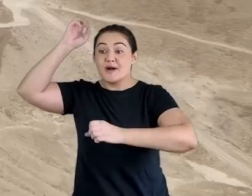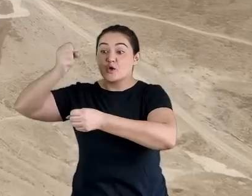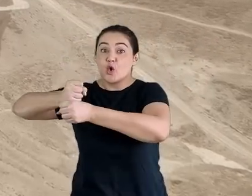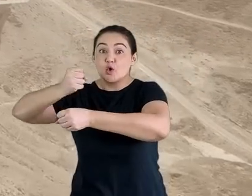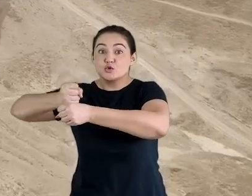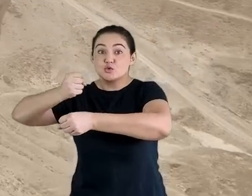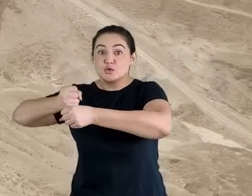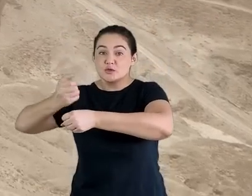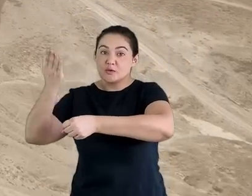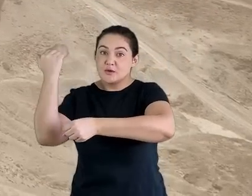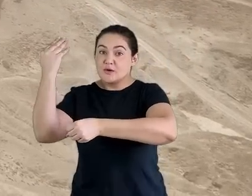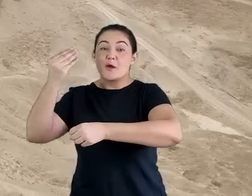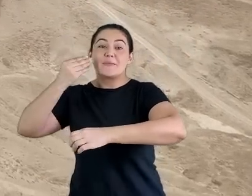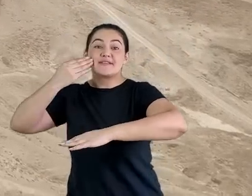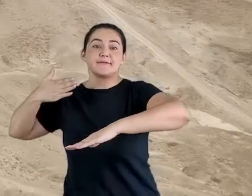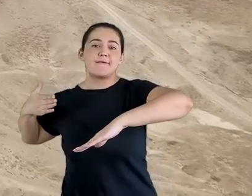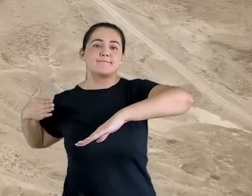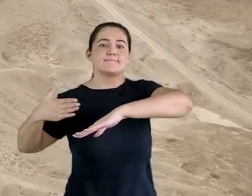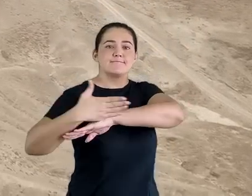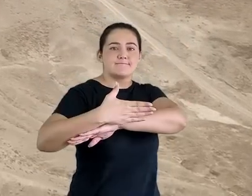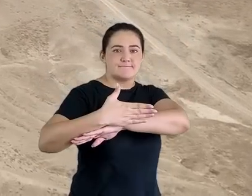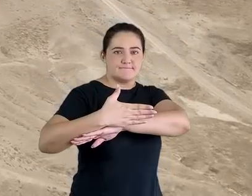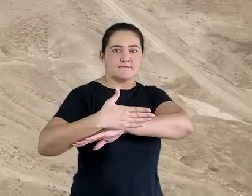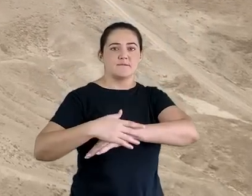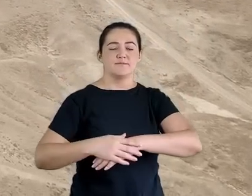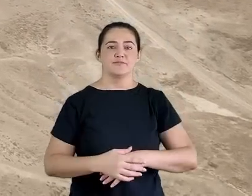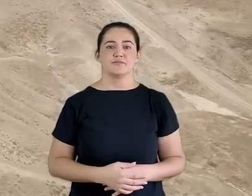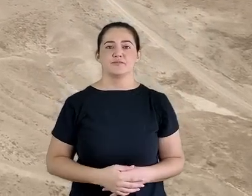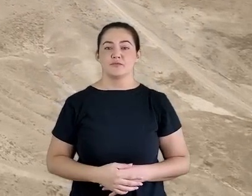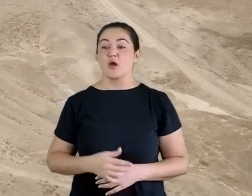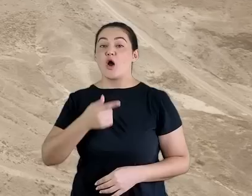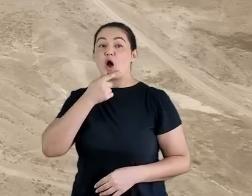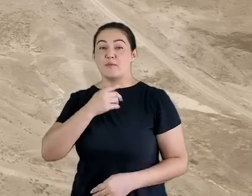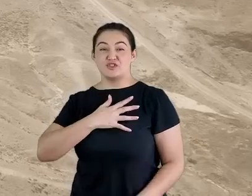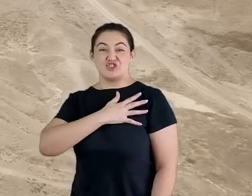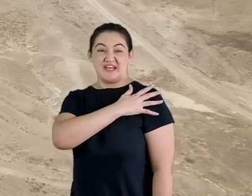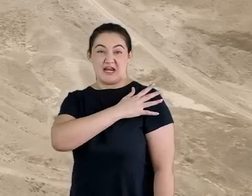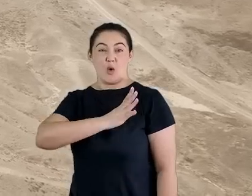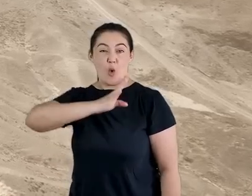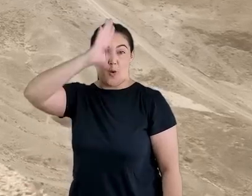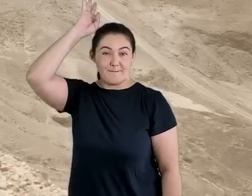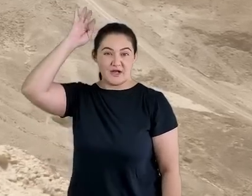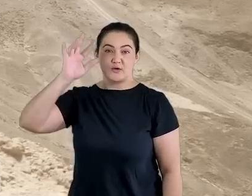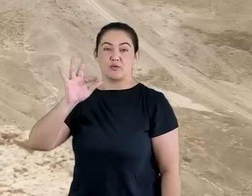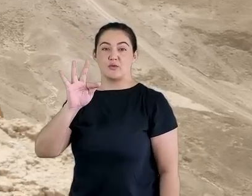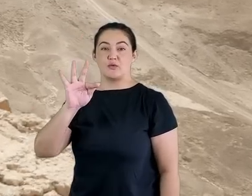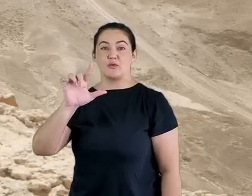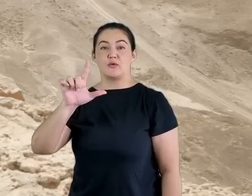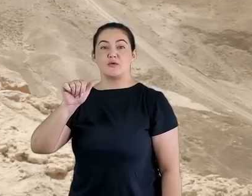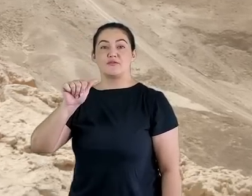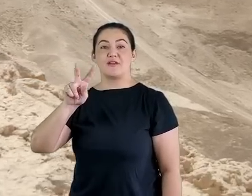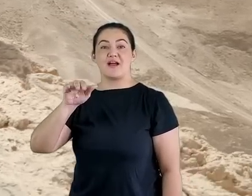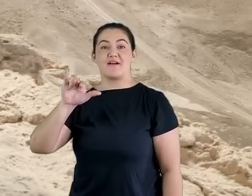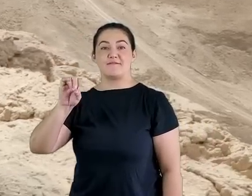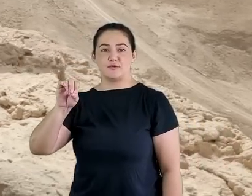Massada. Flávio Silva era o general romano que estava aqui no ano 73 cercando a montanha. Você ainda pode ver restos de